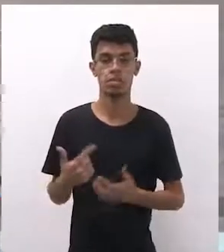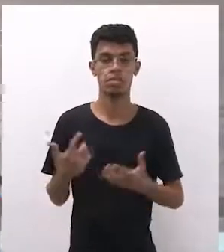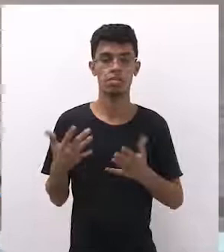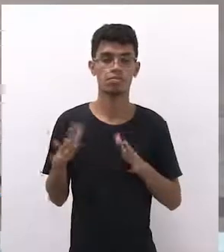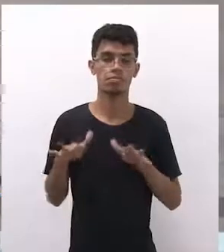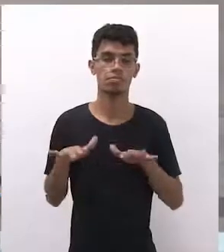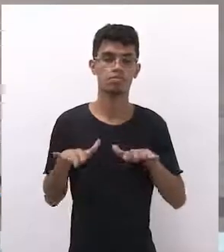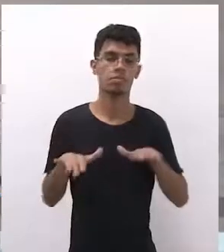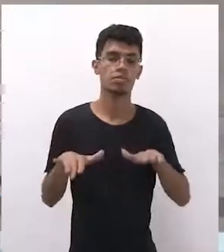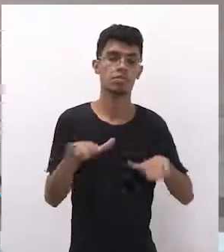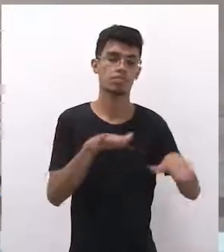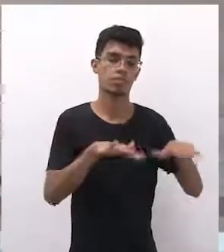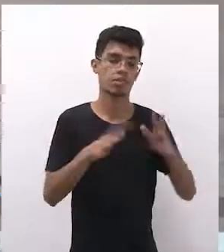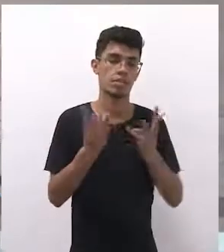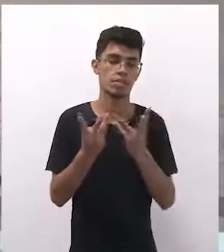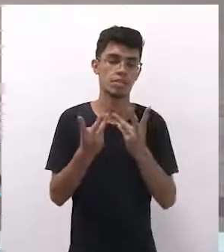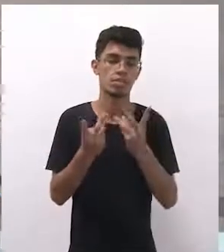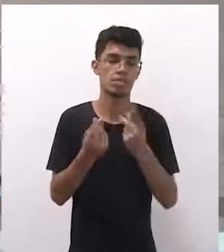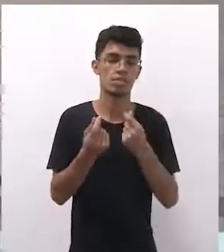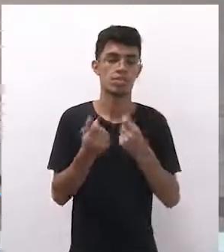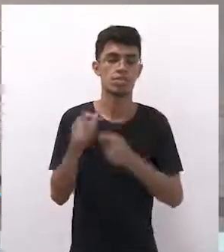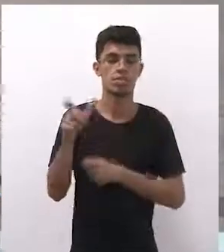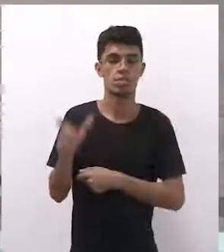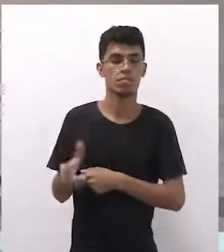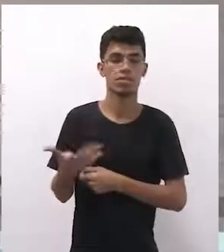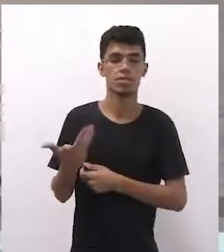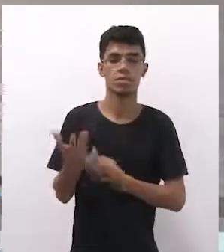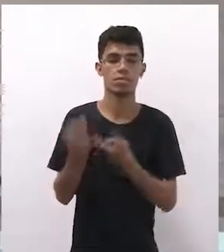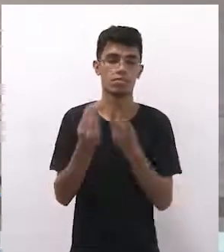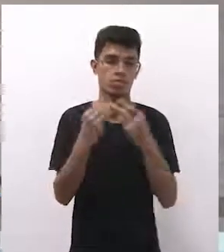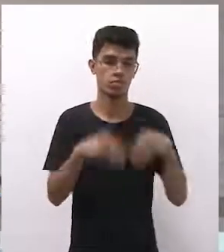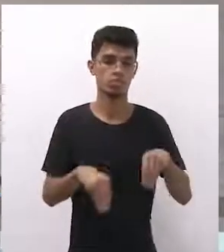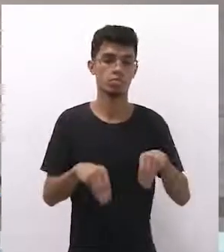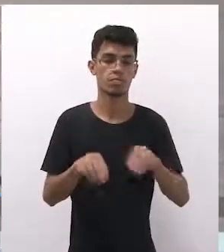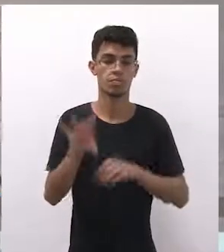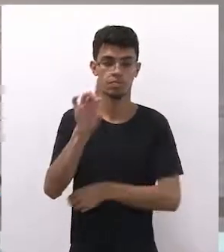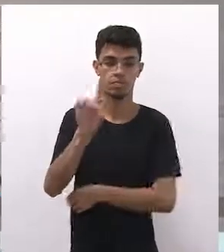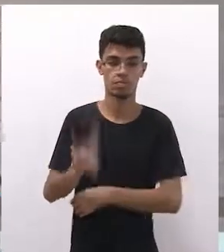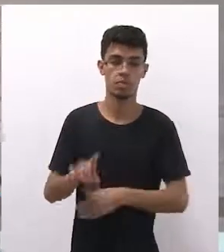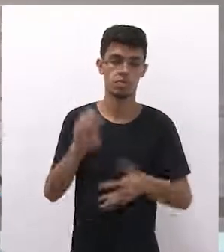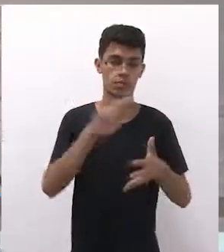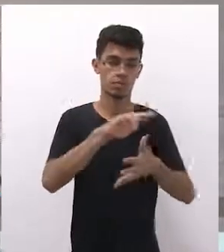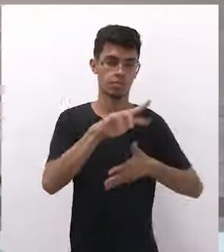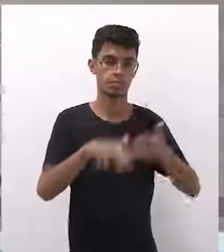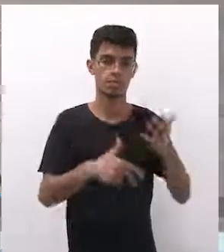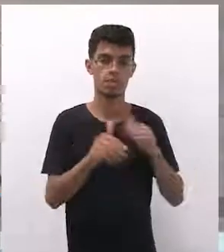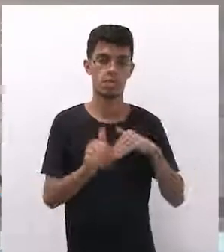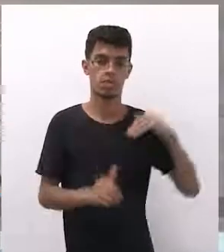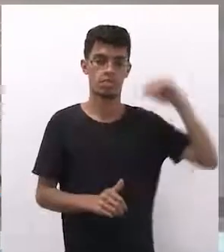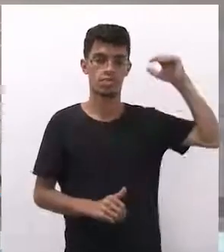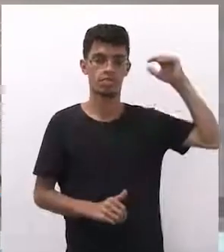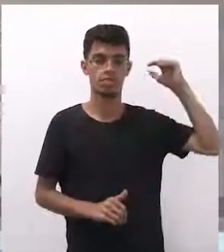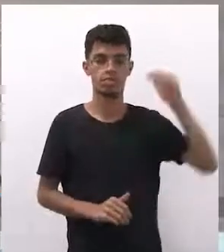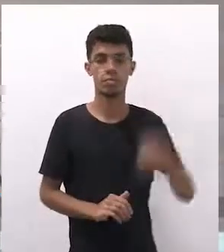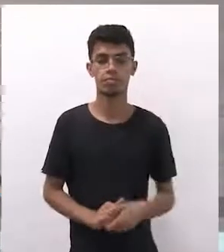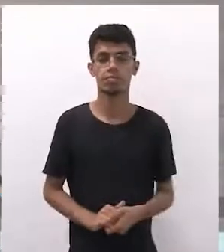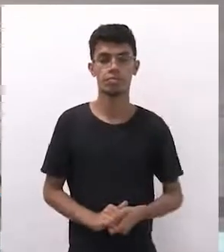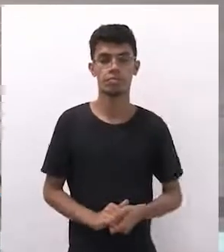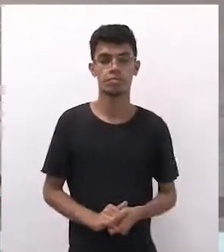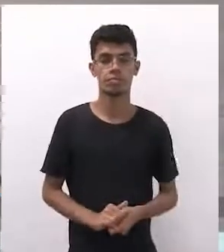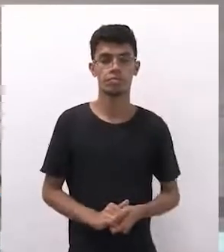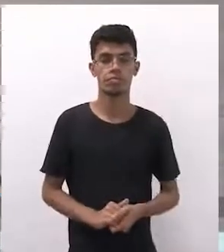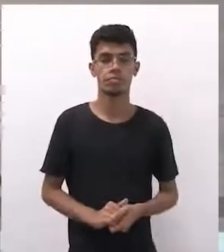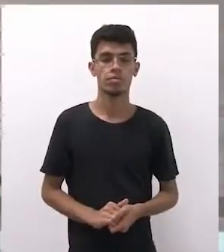de maior vulnerabilidade ainda, ela vai ser impactada de uma forma diversa dos adultos e de uma forma ainda